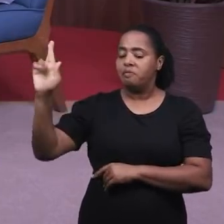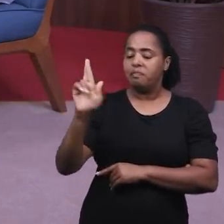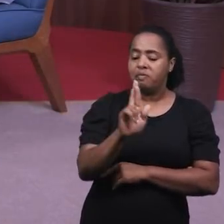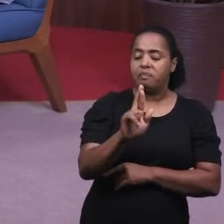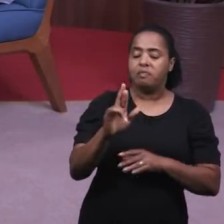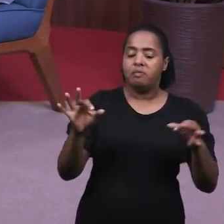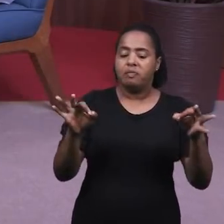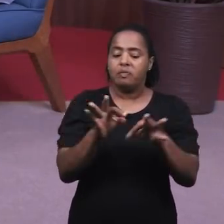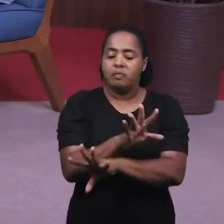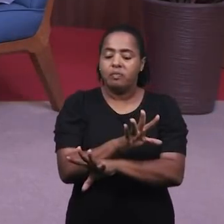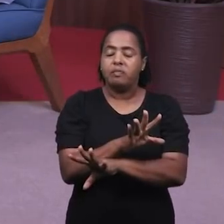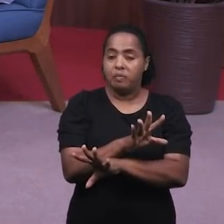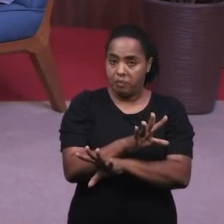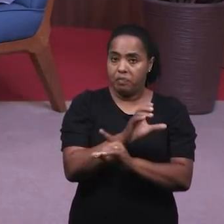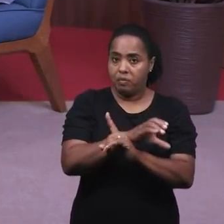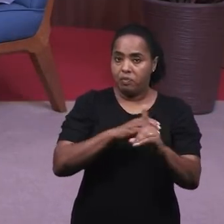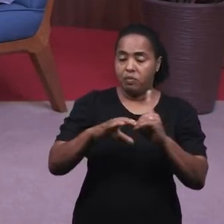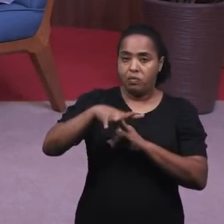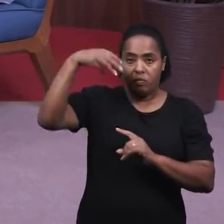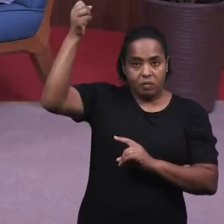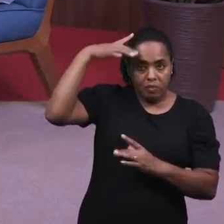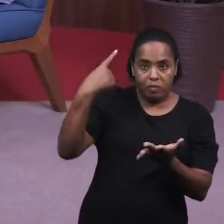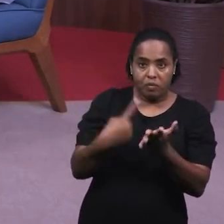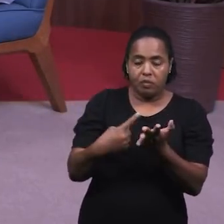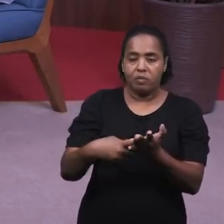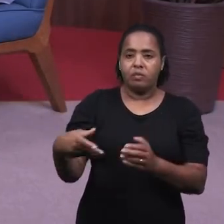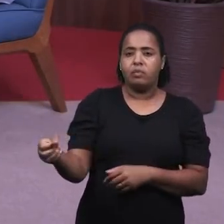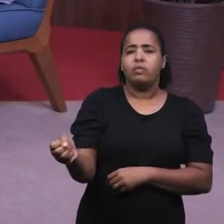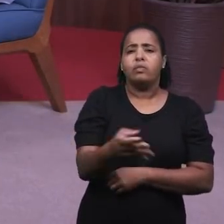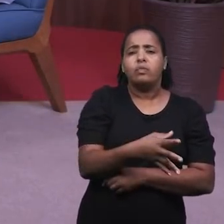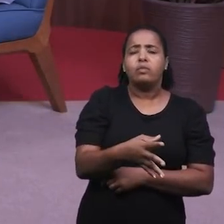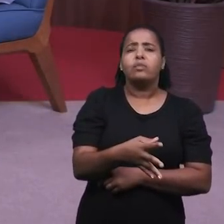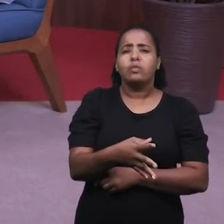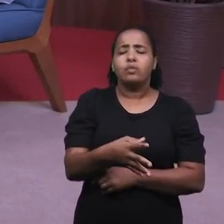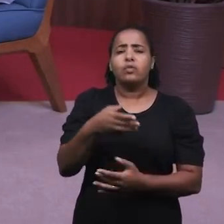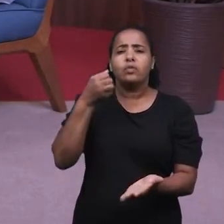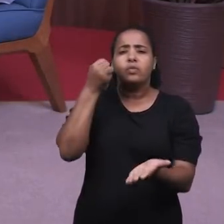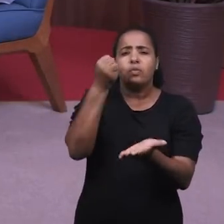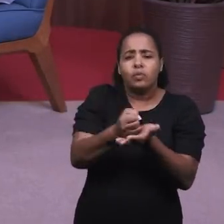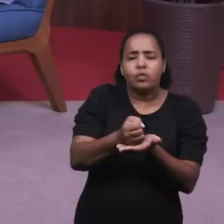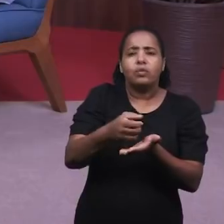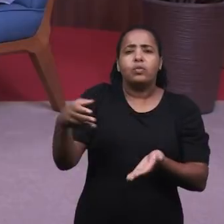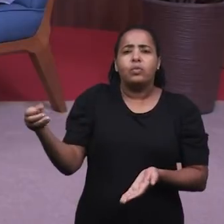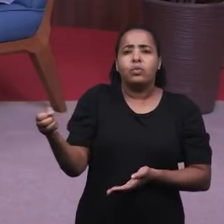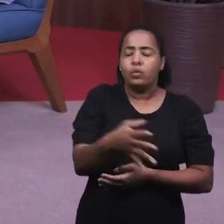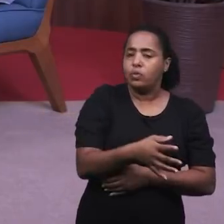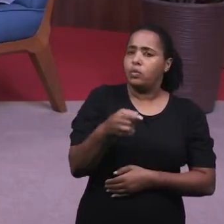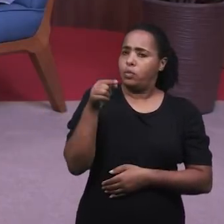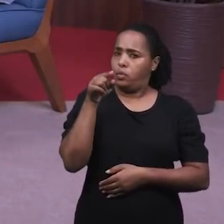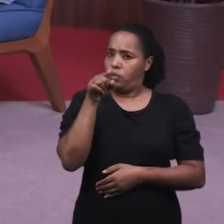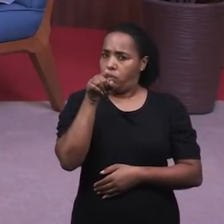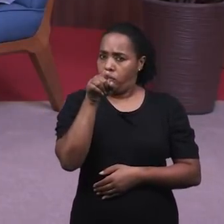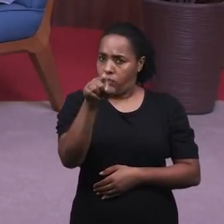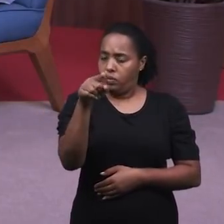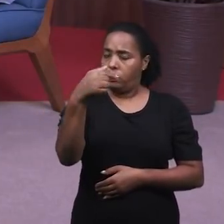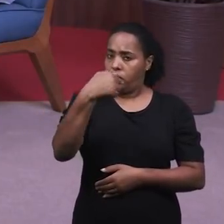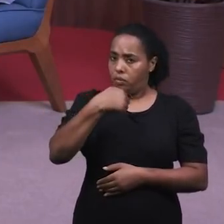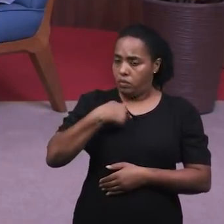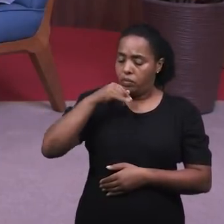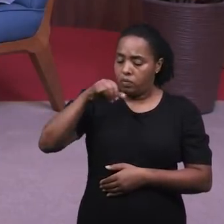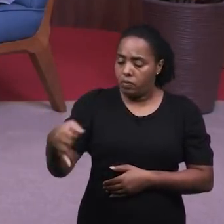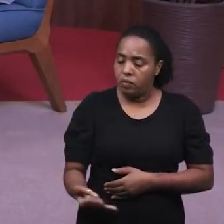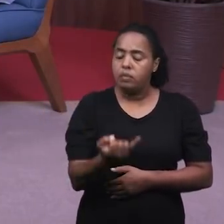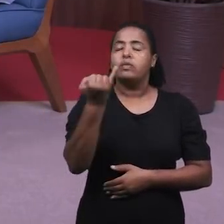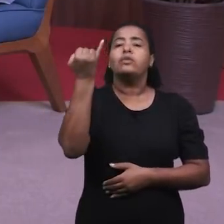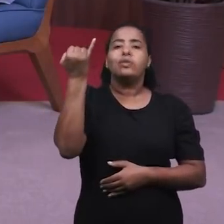estabelecer o culto da graça, uma nova aliança, um novo testamento no qual eu e você temos a